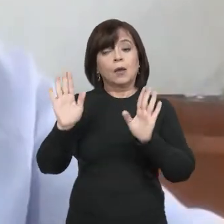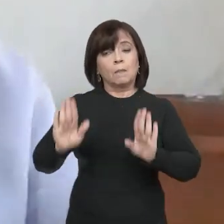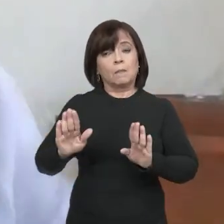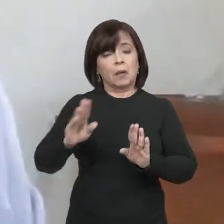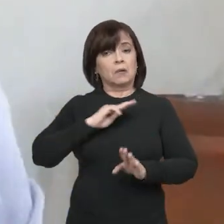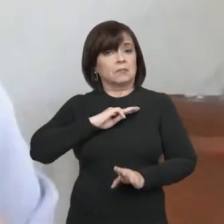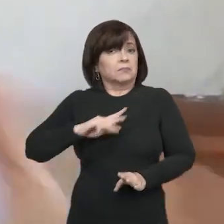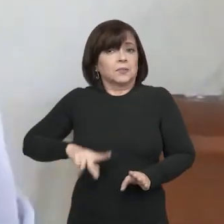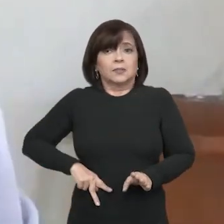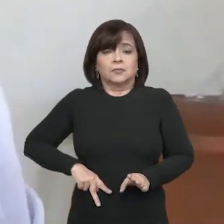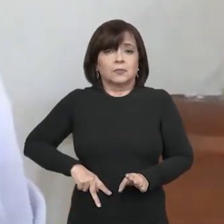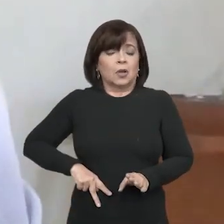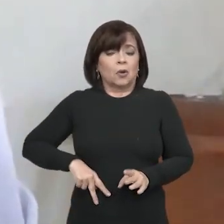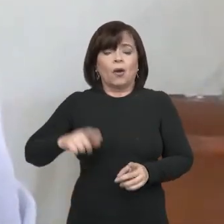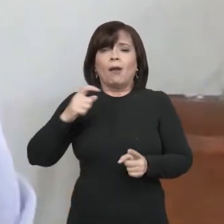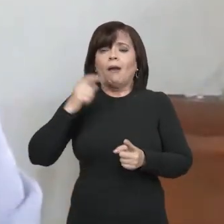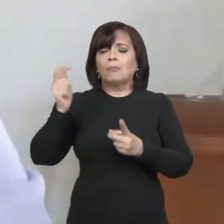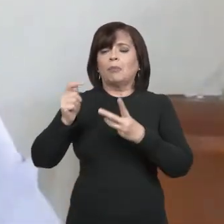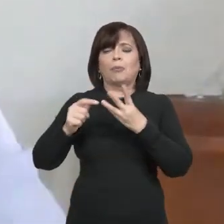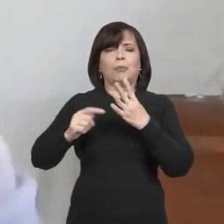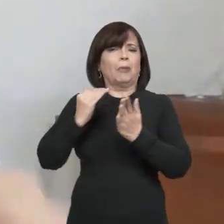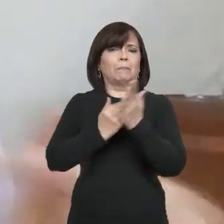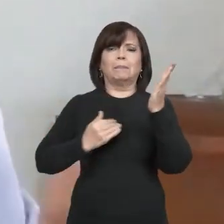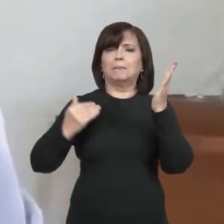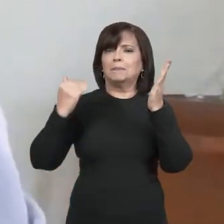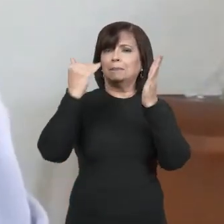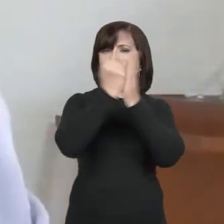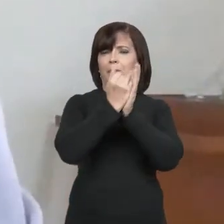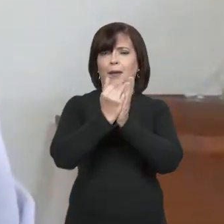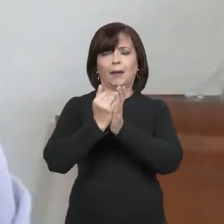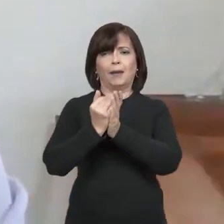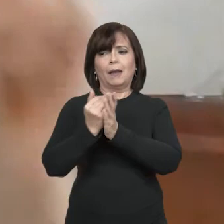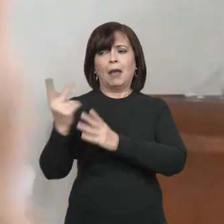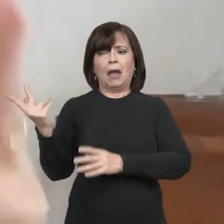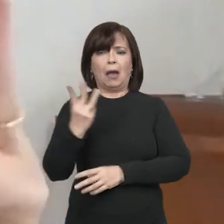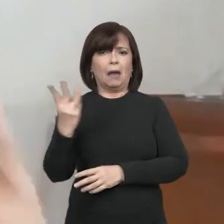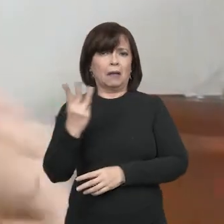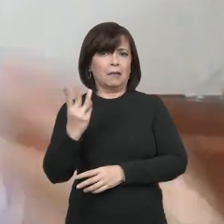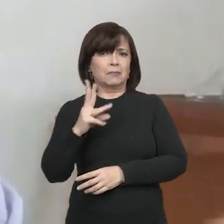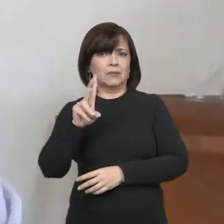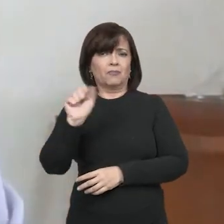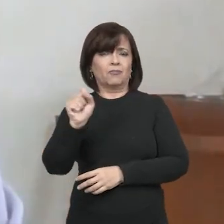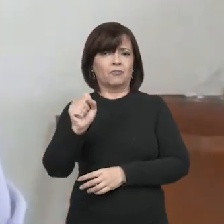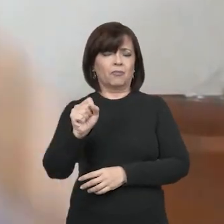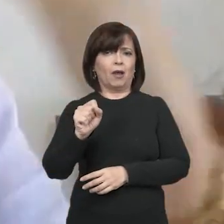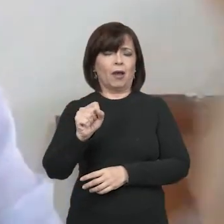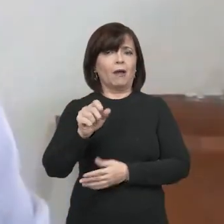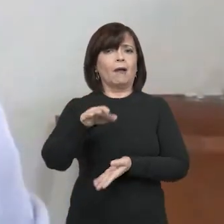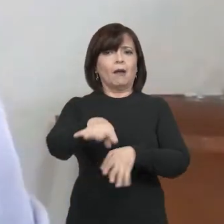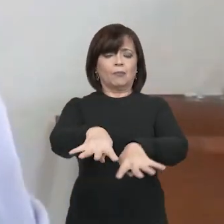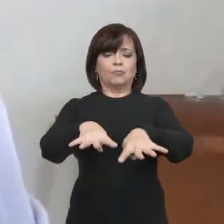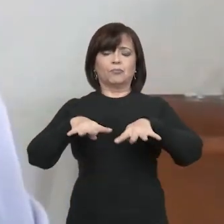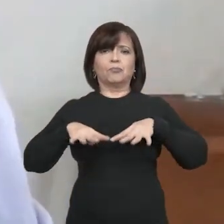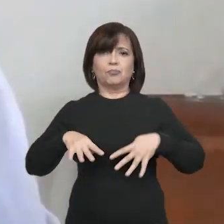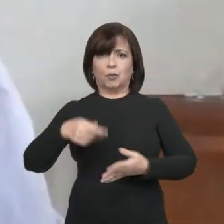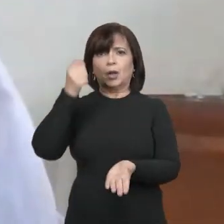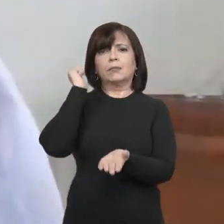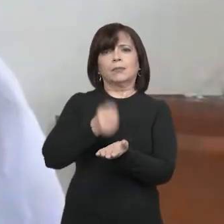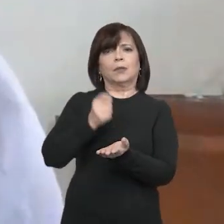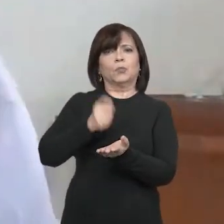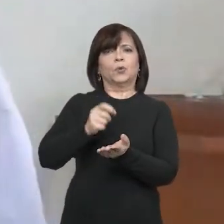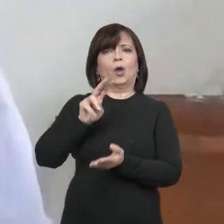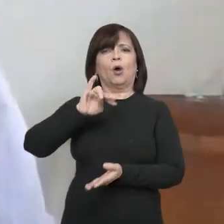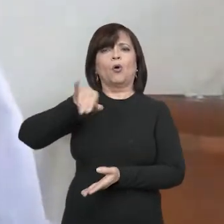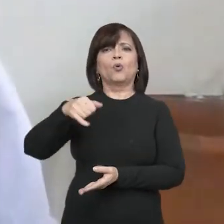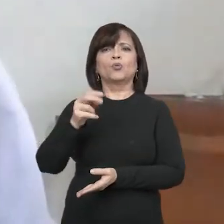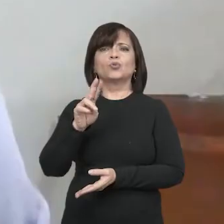das acusadas, mas na visão do Ministério Público, há elementos mais que suficientes para que as três sejam submetidas ao tribunal do júri, que aí já